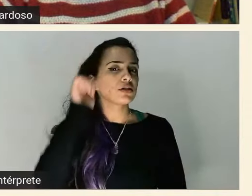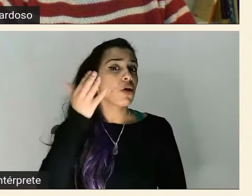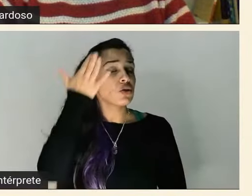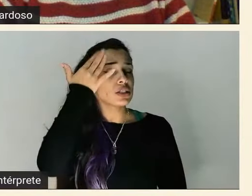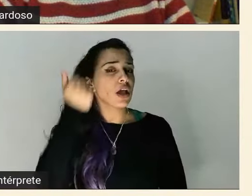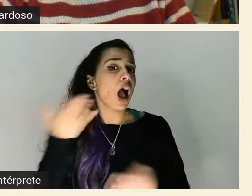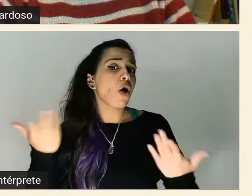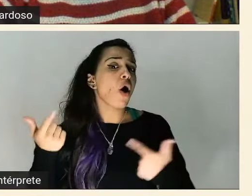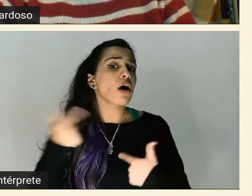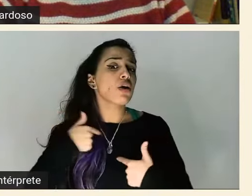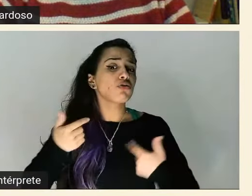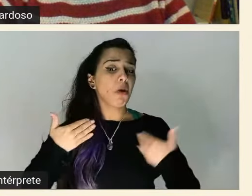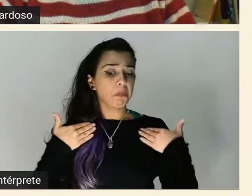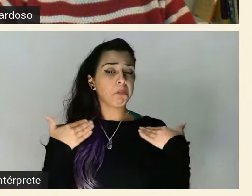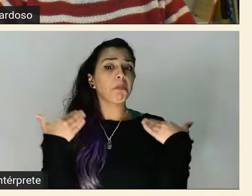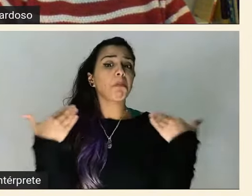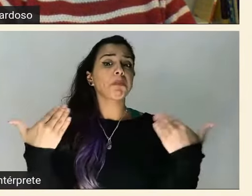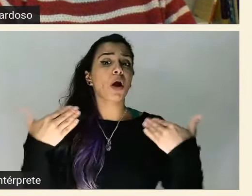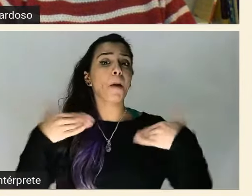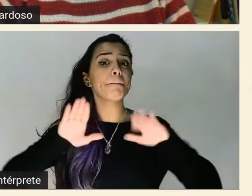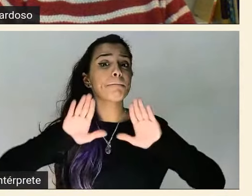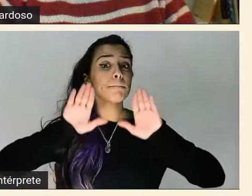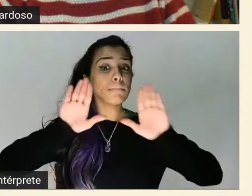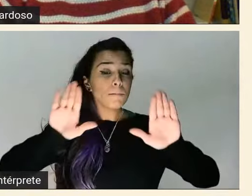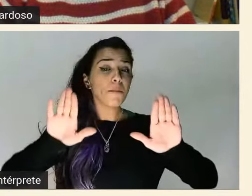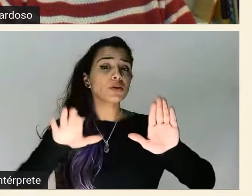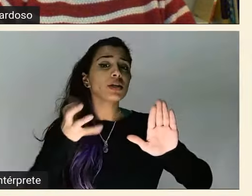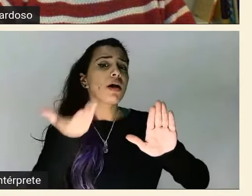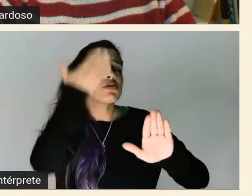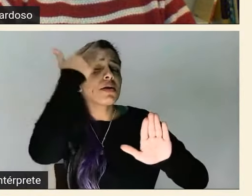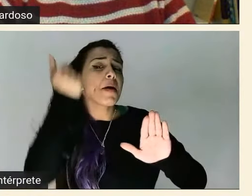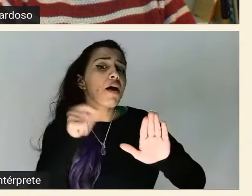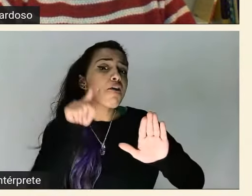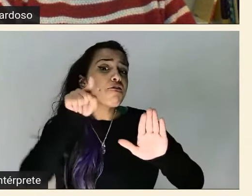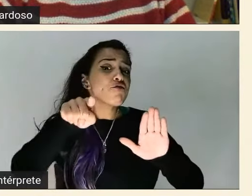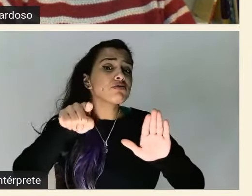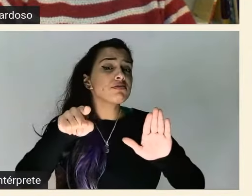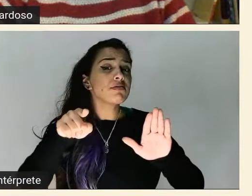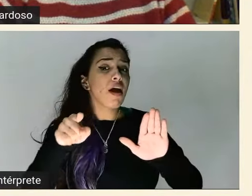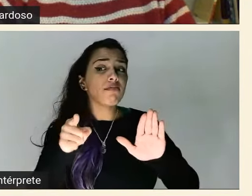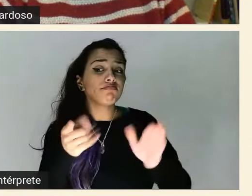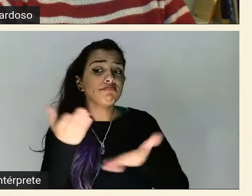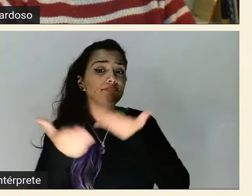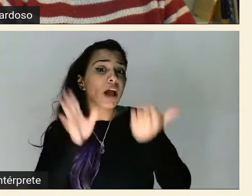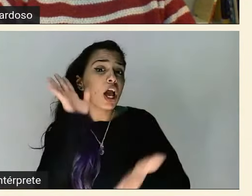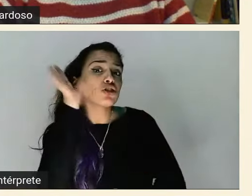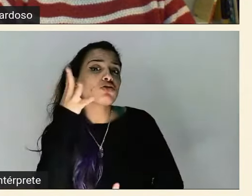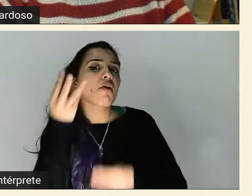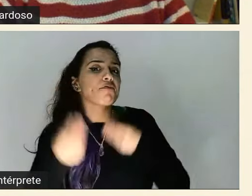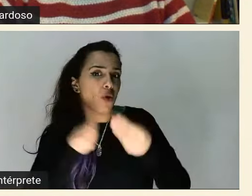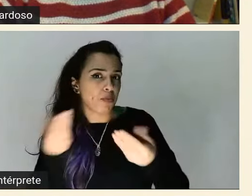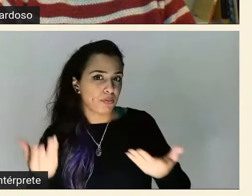estou refletindo essa imagem para você e querendo saber como é que você lida com isso.